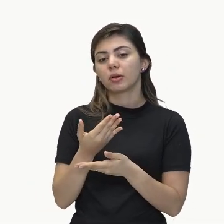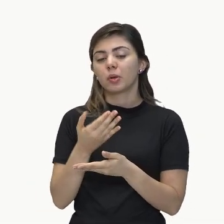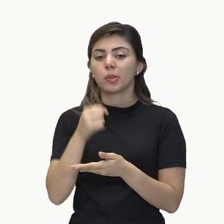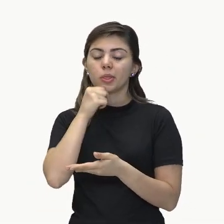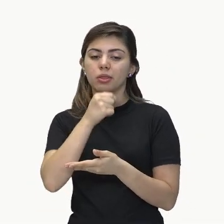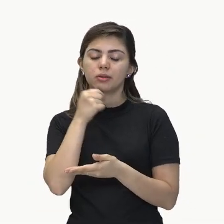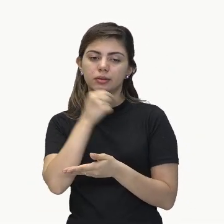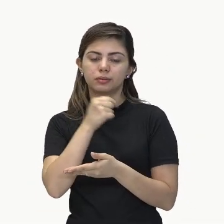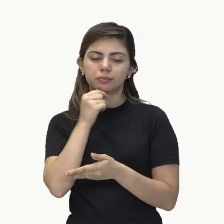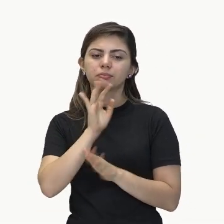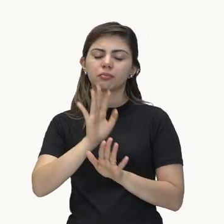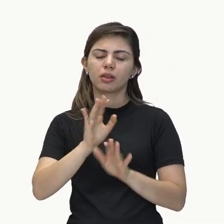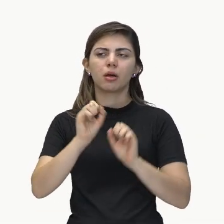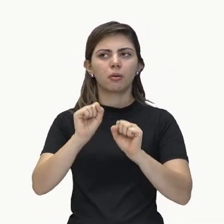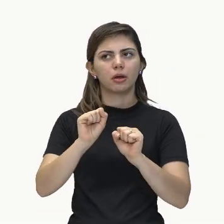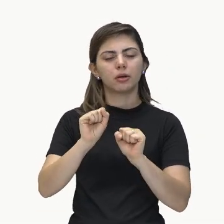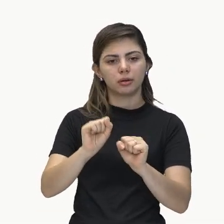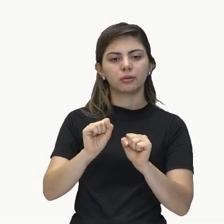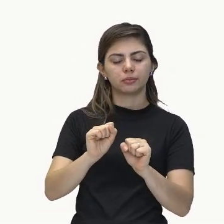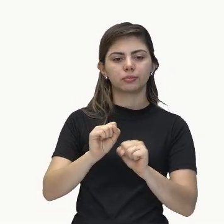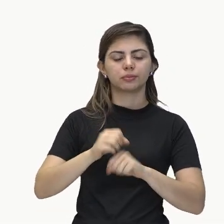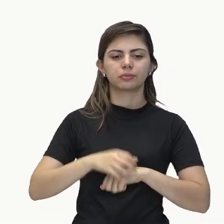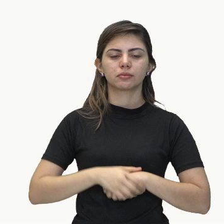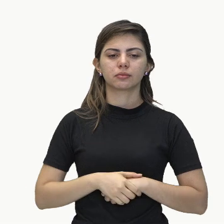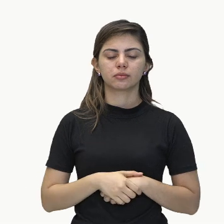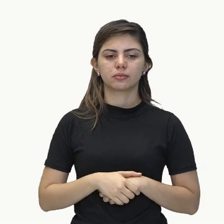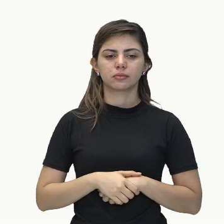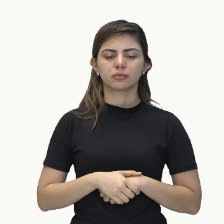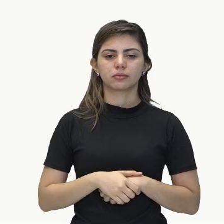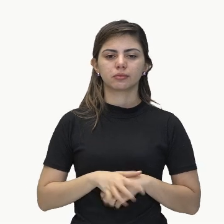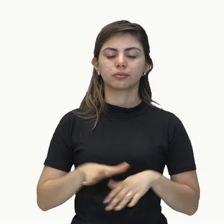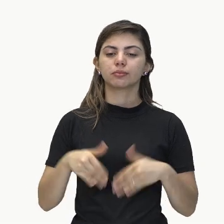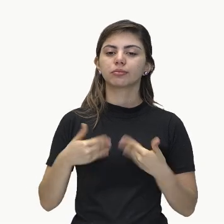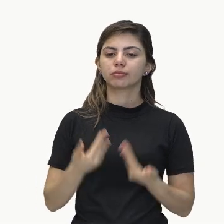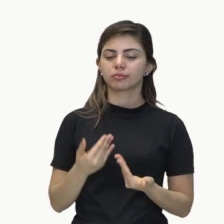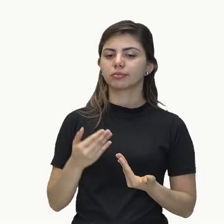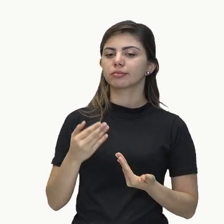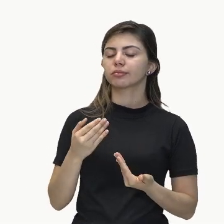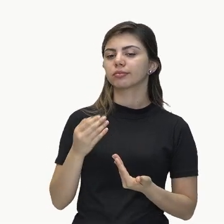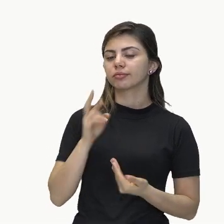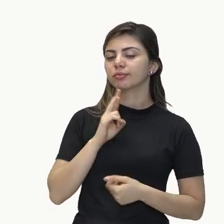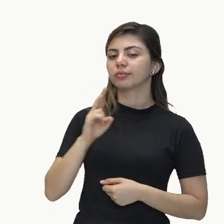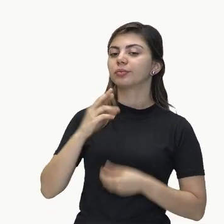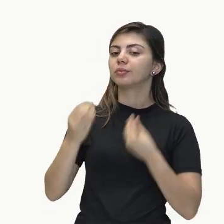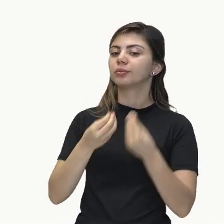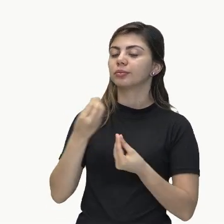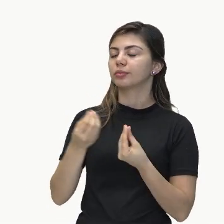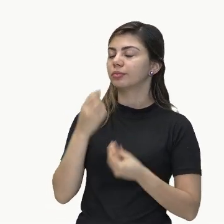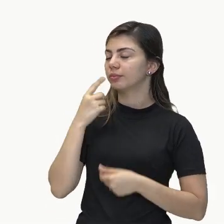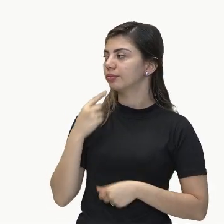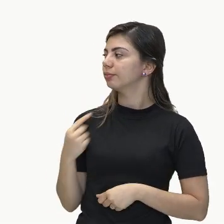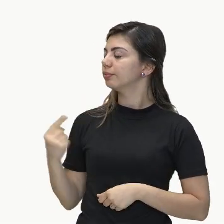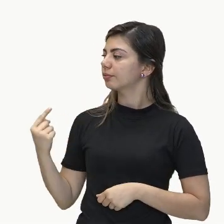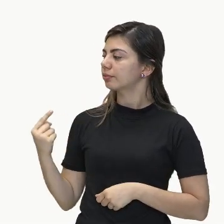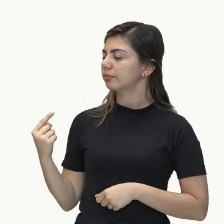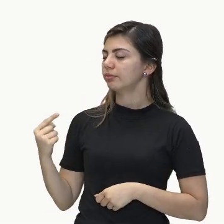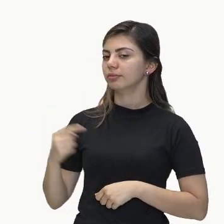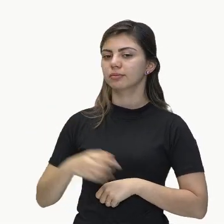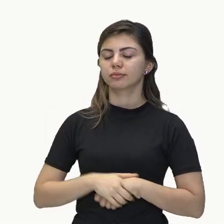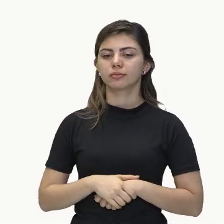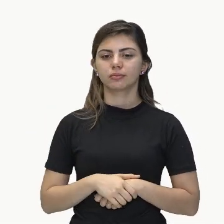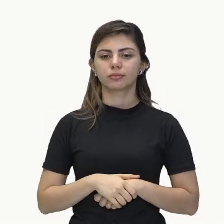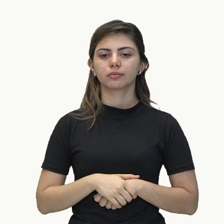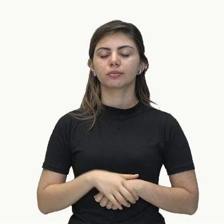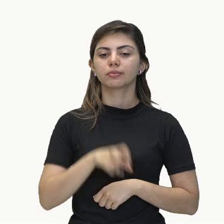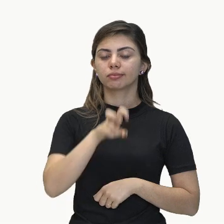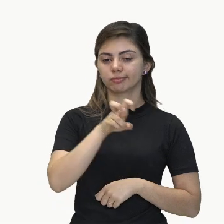Não. Eu posso deixar desta maneira. E aí meu conjunto solução será 5,